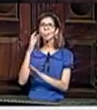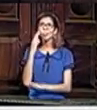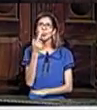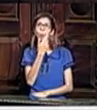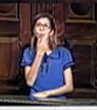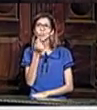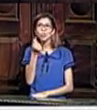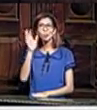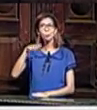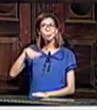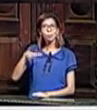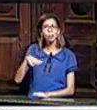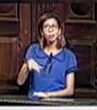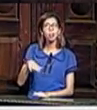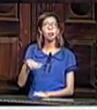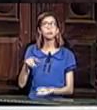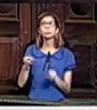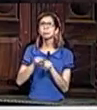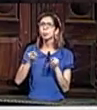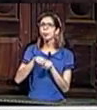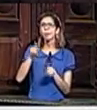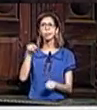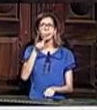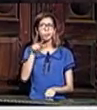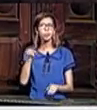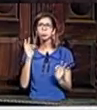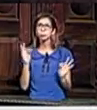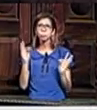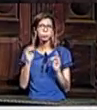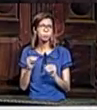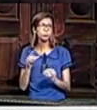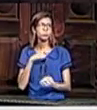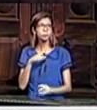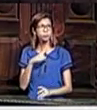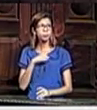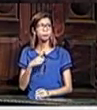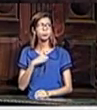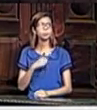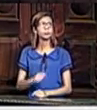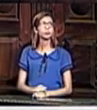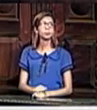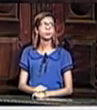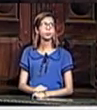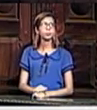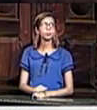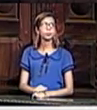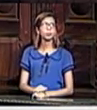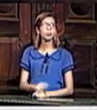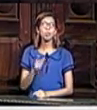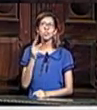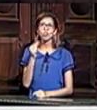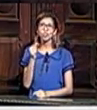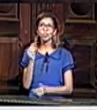realidade, exatamente para a situação que nós encontramos hoje em dia. E aí você vem com ideias, com